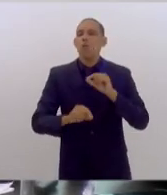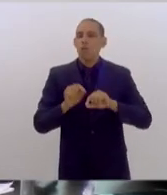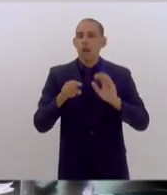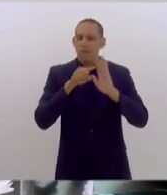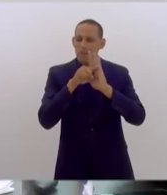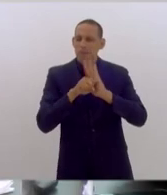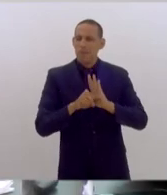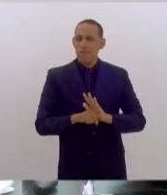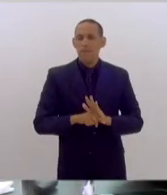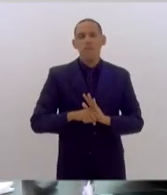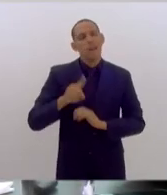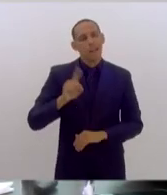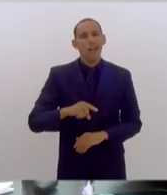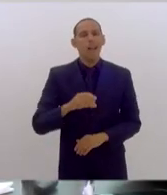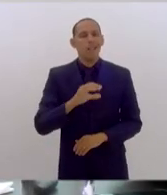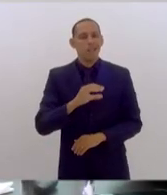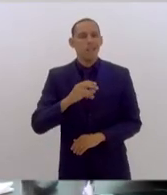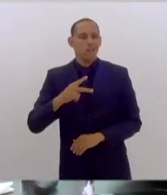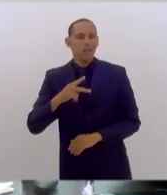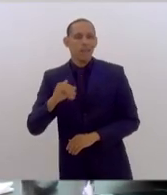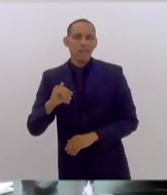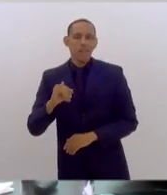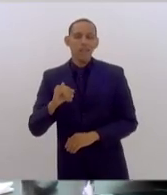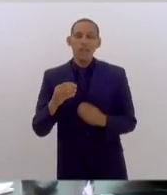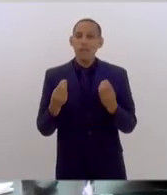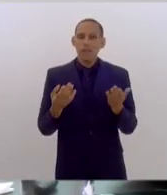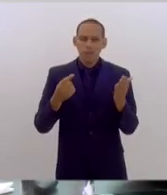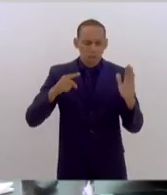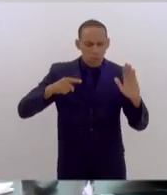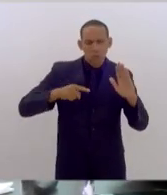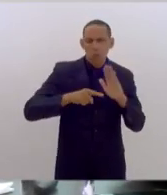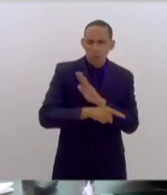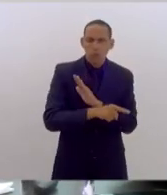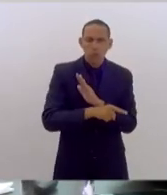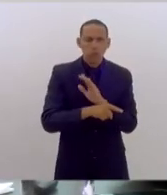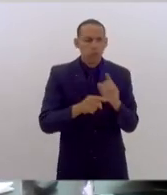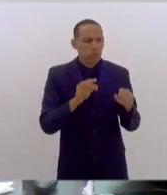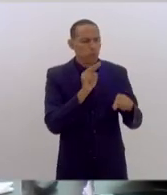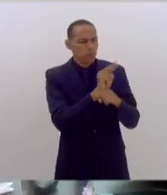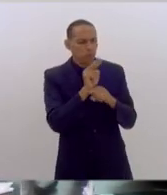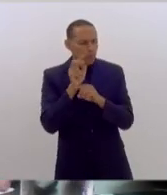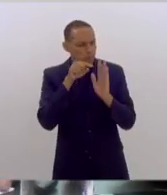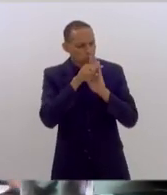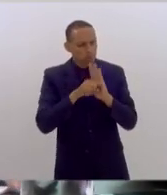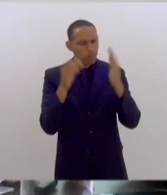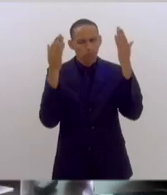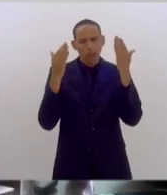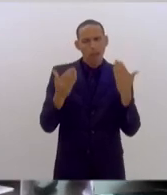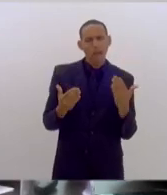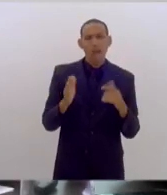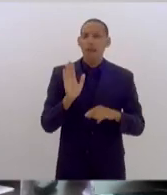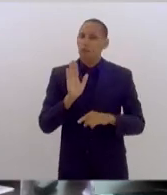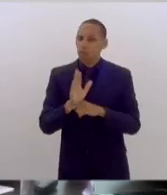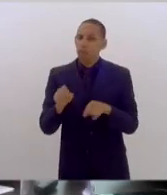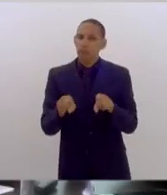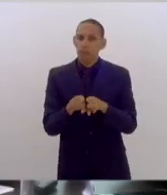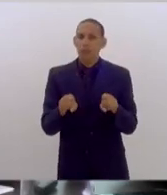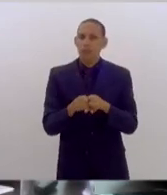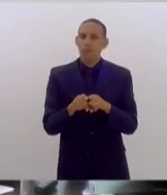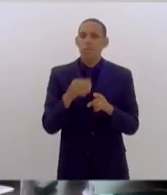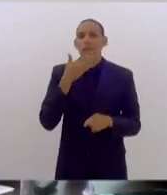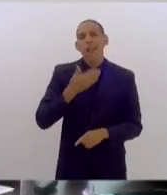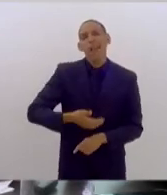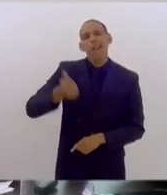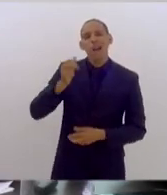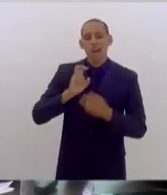investigativo Ou seja a comissão parlamentar de inquérito para aprofundar investigações e análises bem Como oferecer contribuições com vistas à